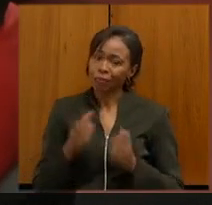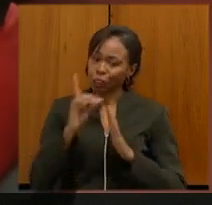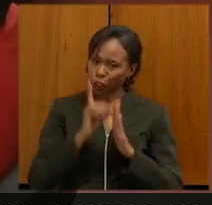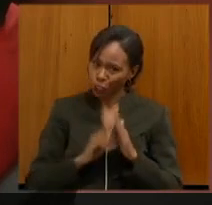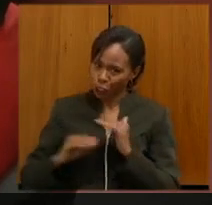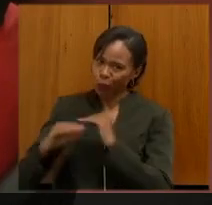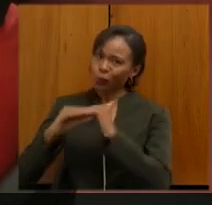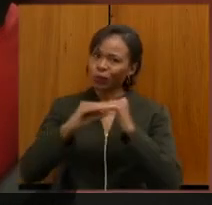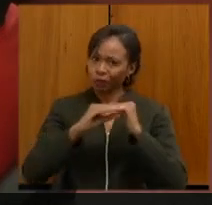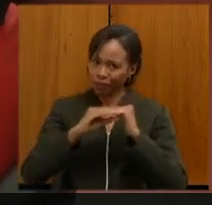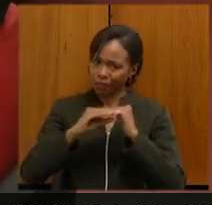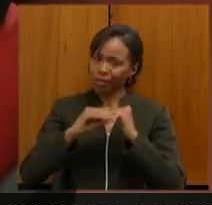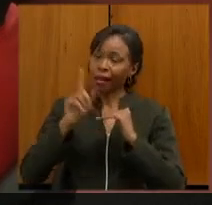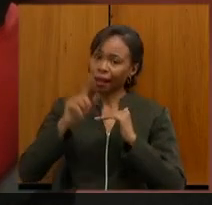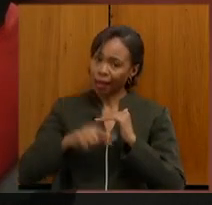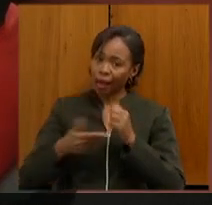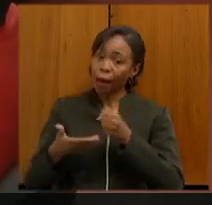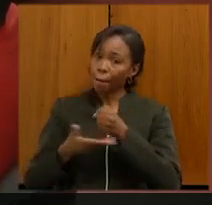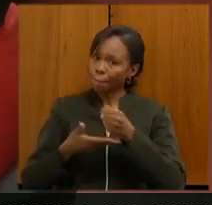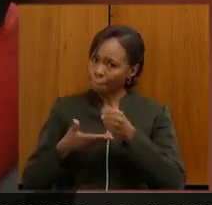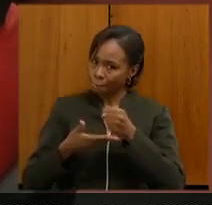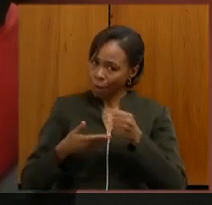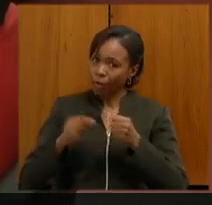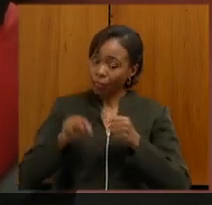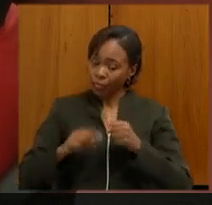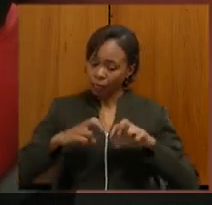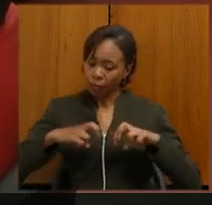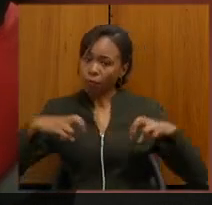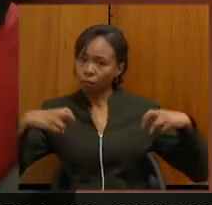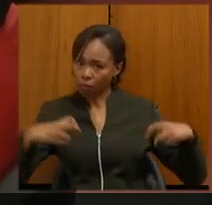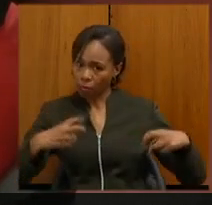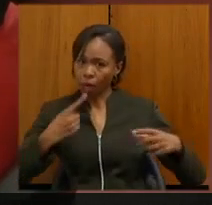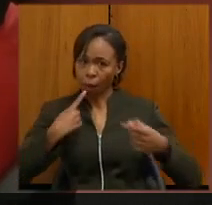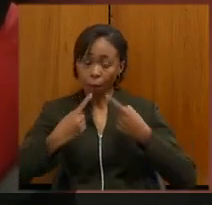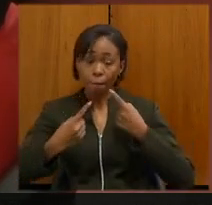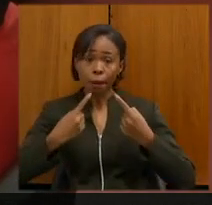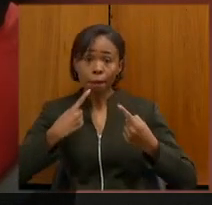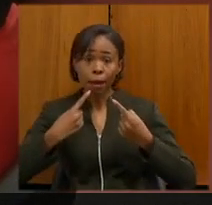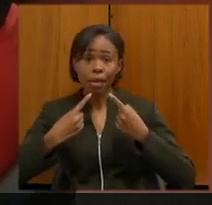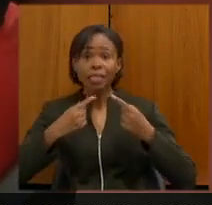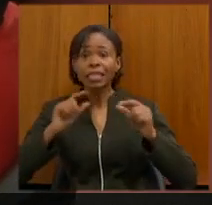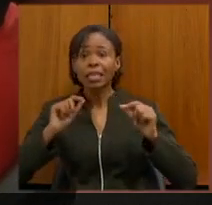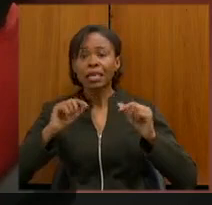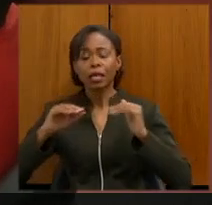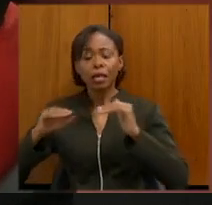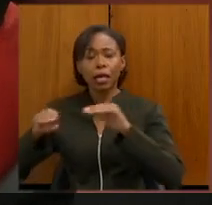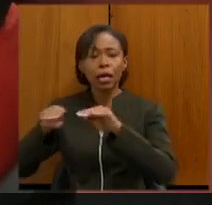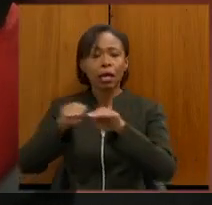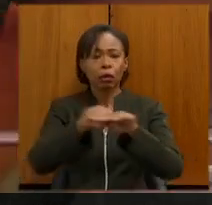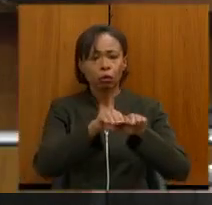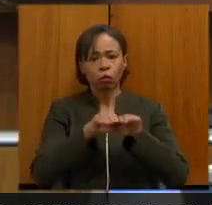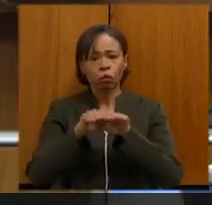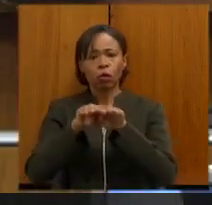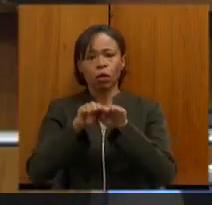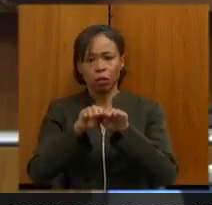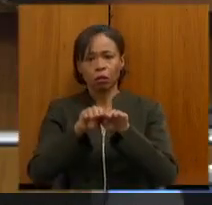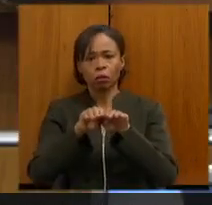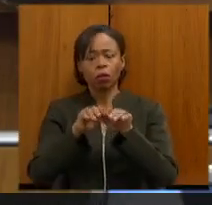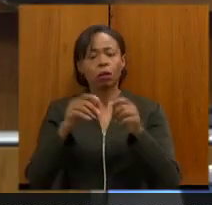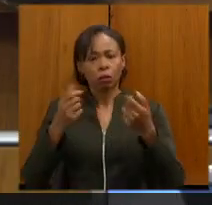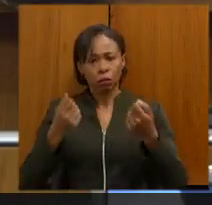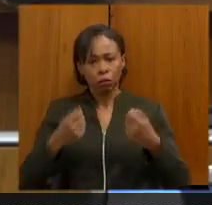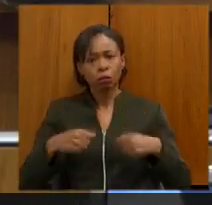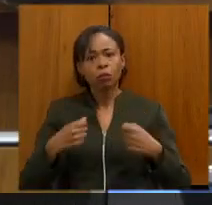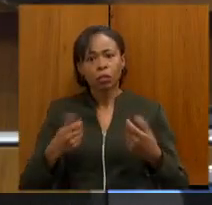é seu princípio da mesa de diálogo é diálogo entre iguais tem que ser assim que tem que ser